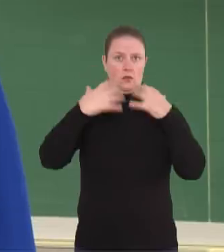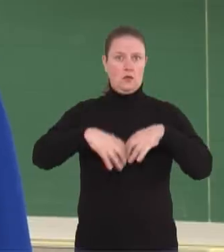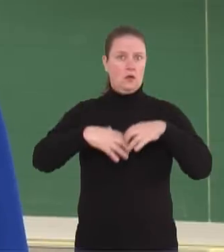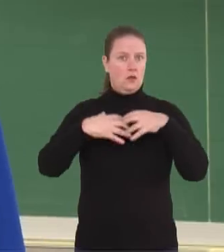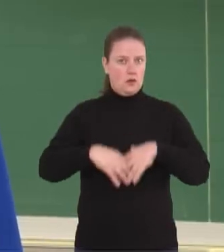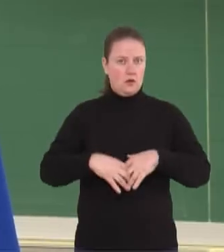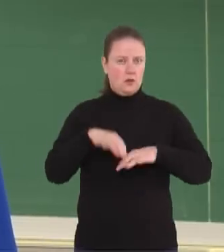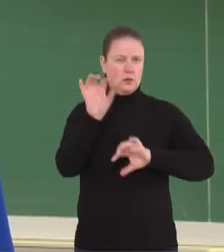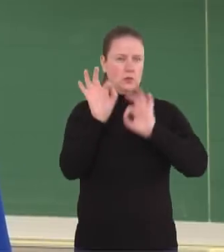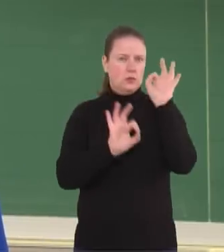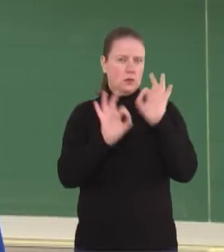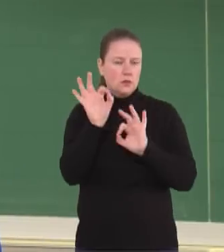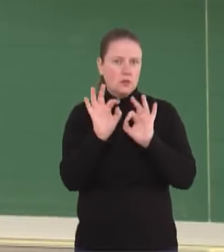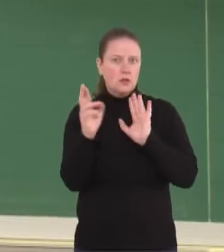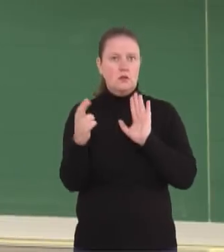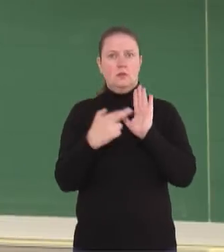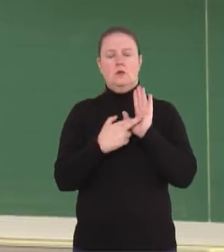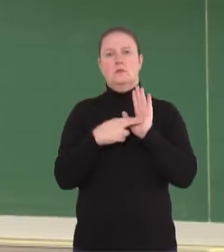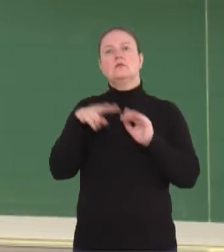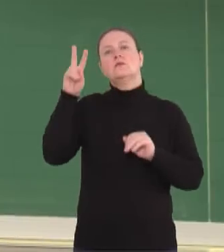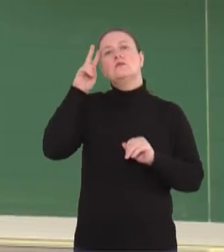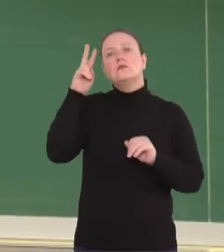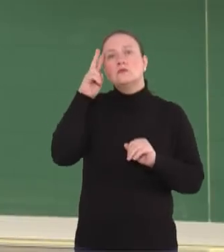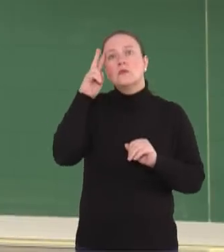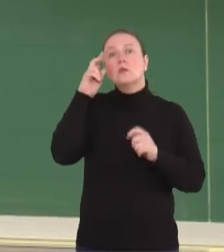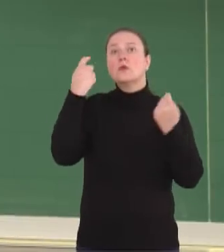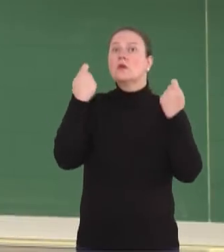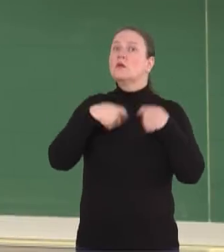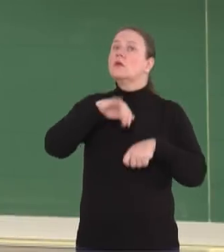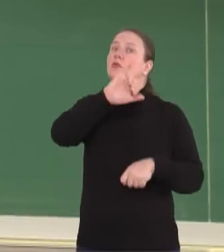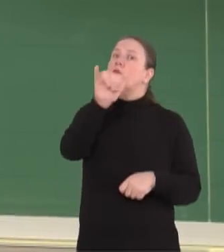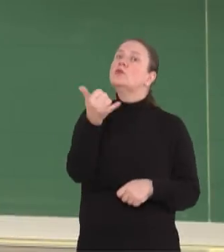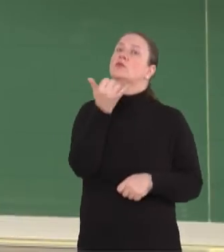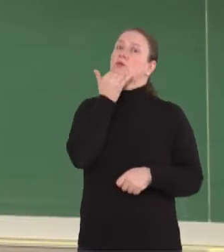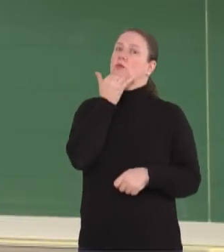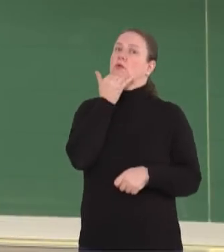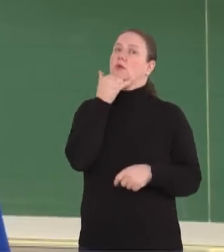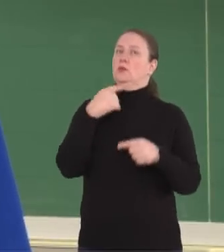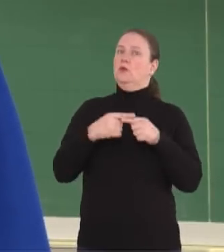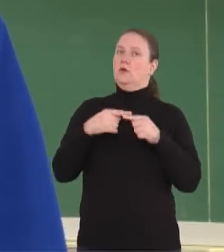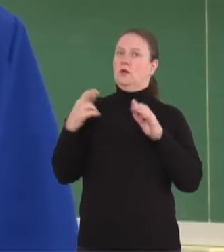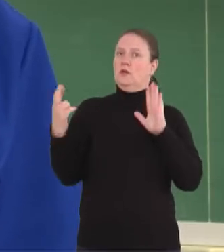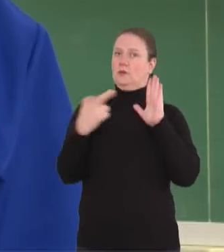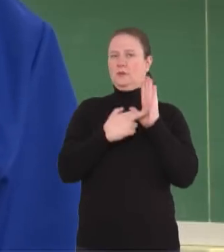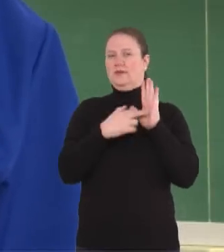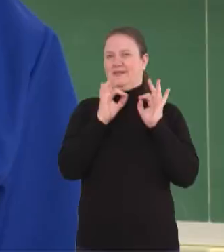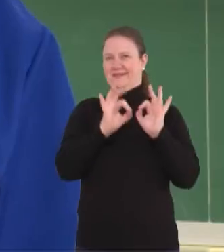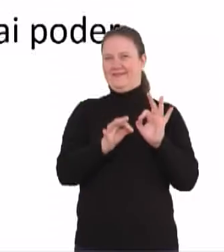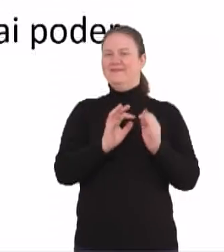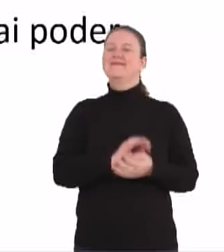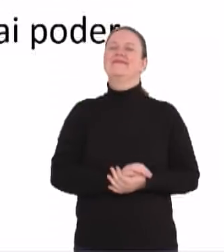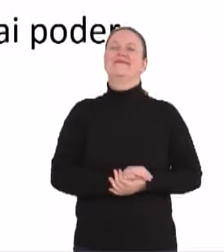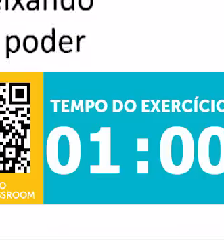elaborarem a resposta. Lembrem-se de que vocês têm que justificar a resposta, certo? Ok? Então, um tempinho aí.